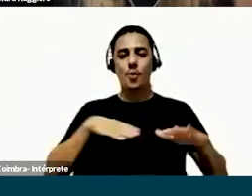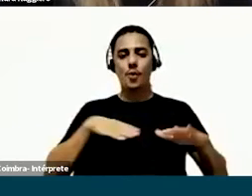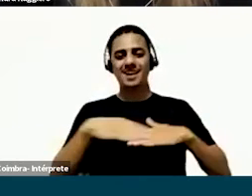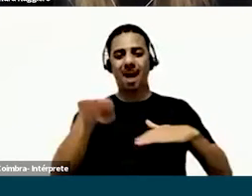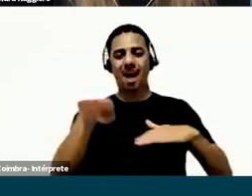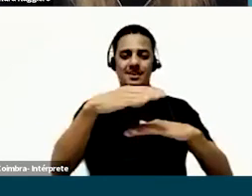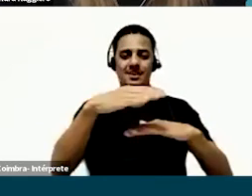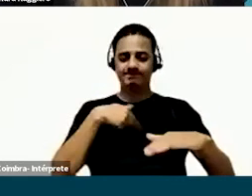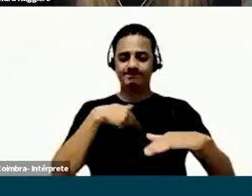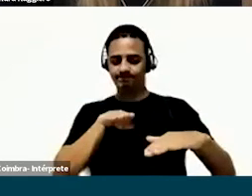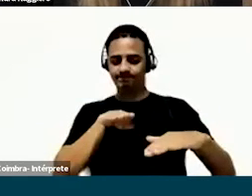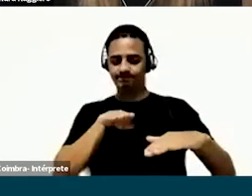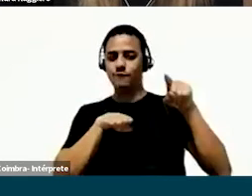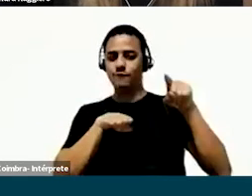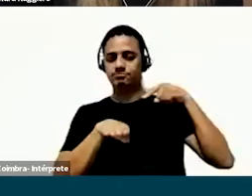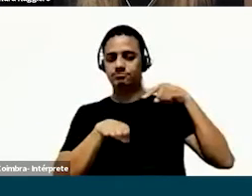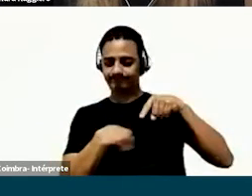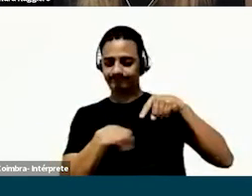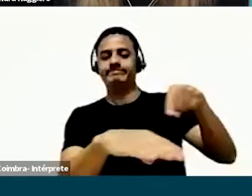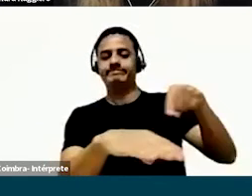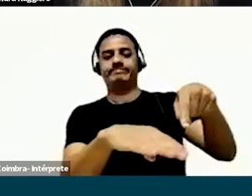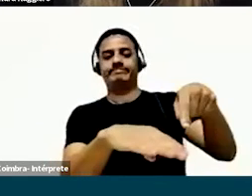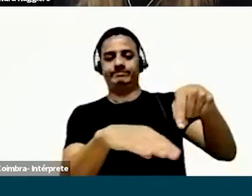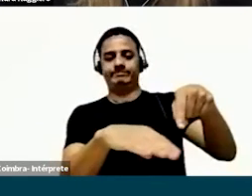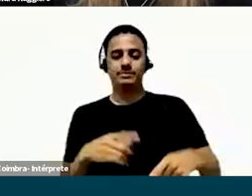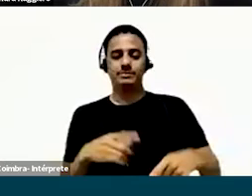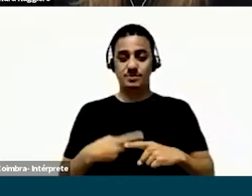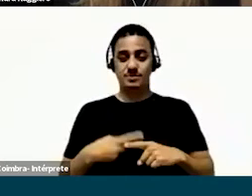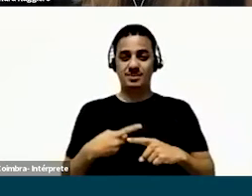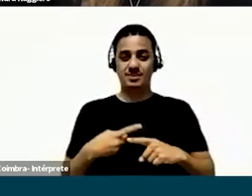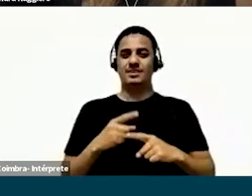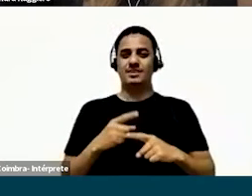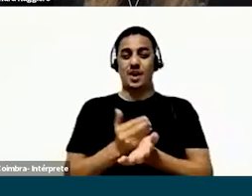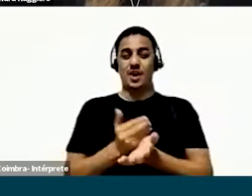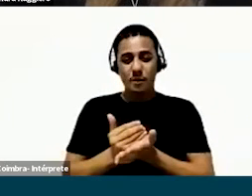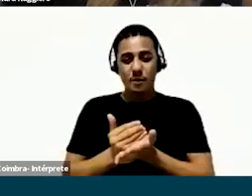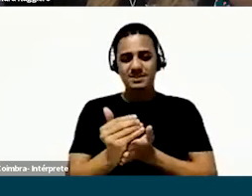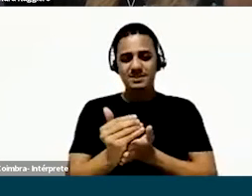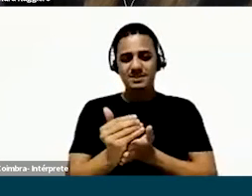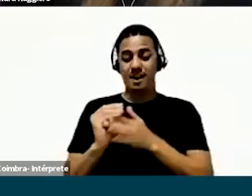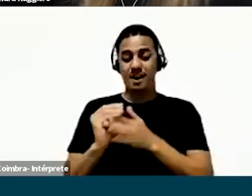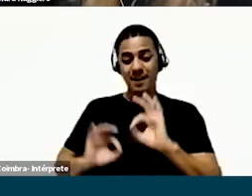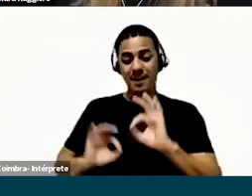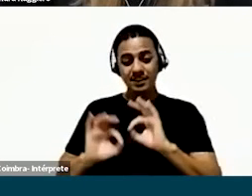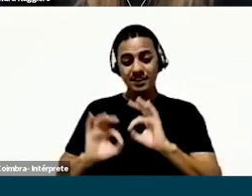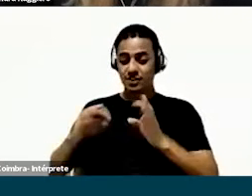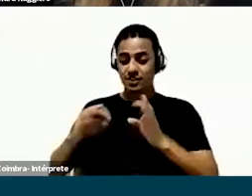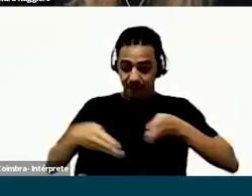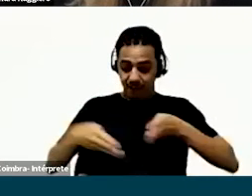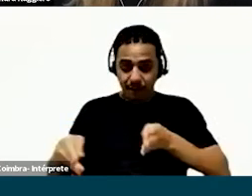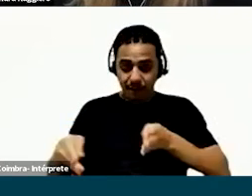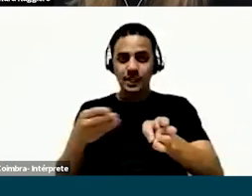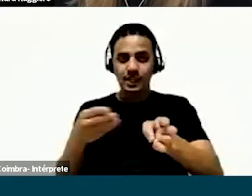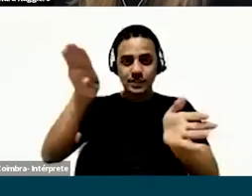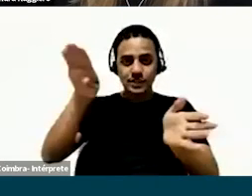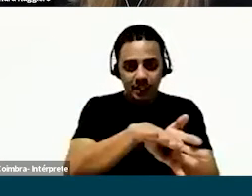a estrada que a gente quer pegar. Porque a necessidade de startar o ciclo, de startar o caminho ao qual a gente